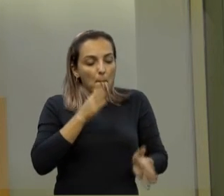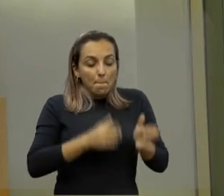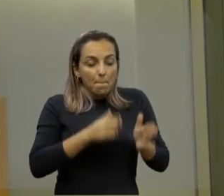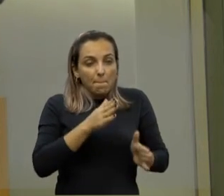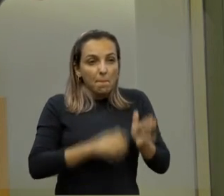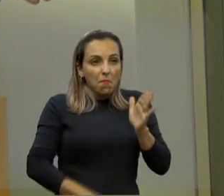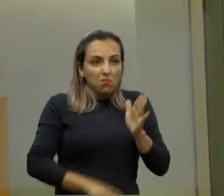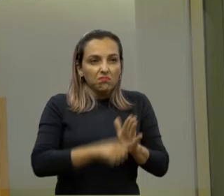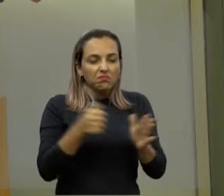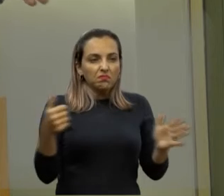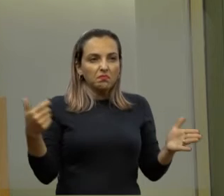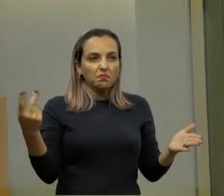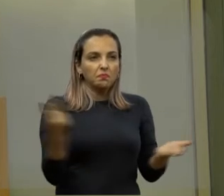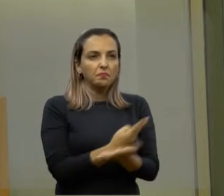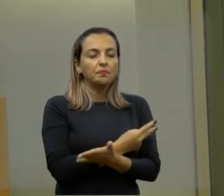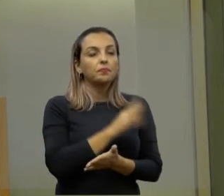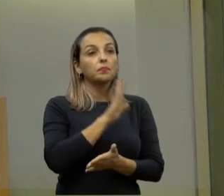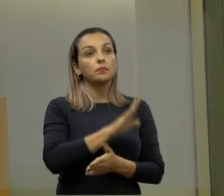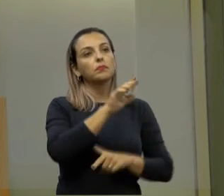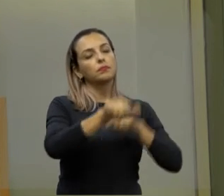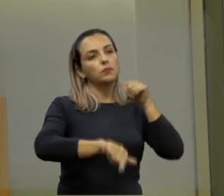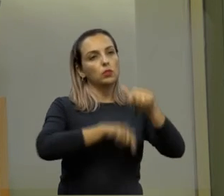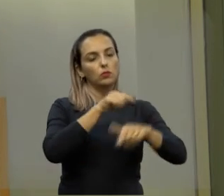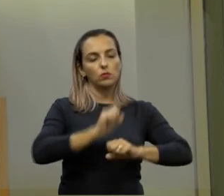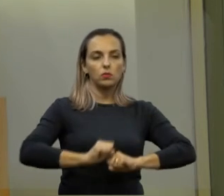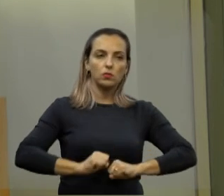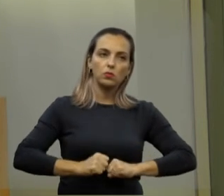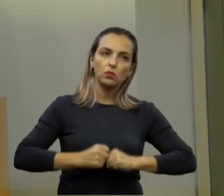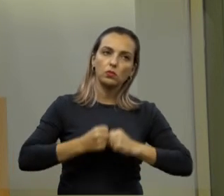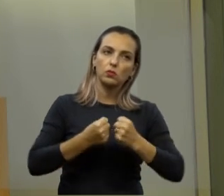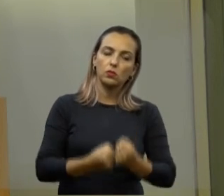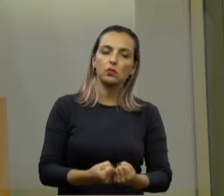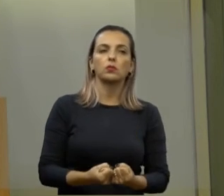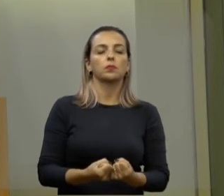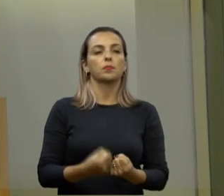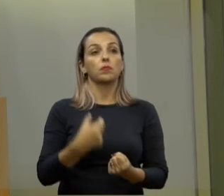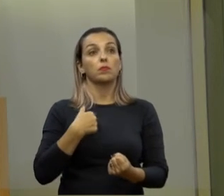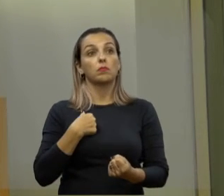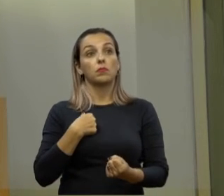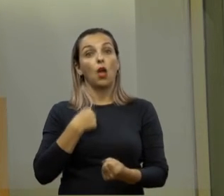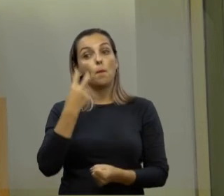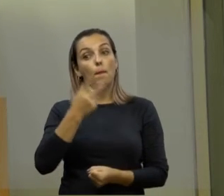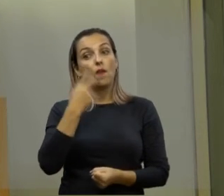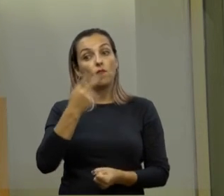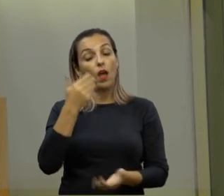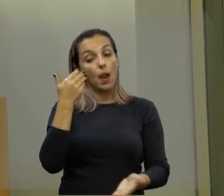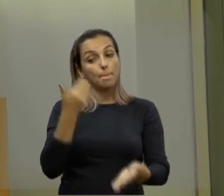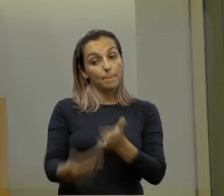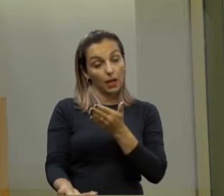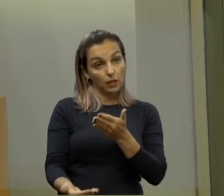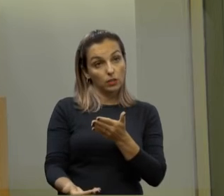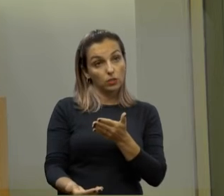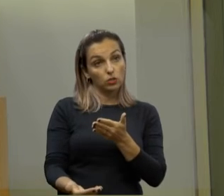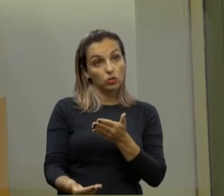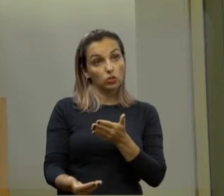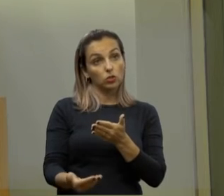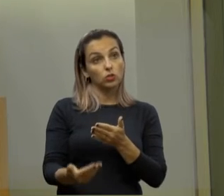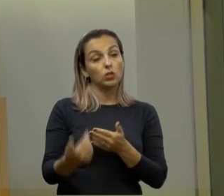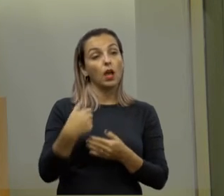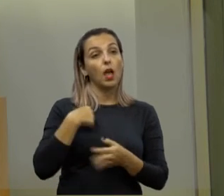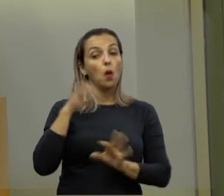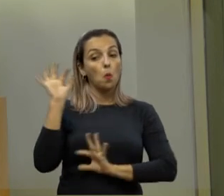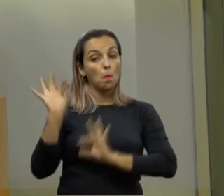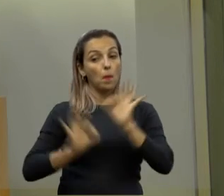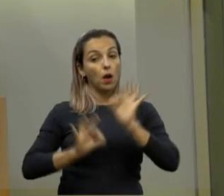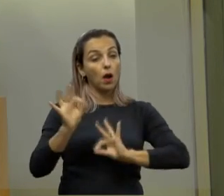momento e depois de um trabalhando olho de diálogo perdi minha fala na hora do projeto do cemitério que eu tinha